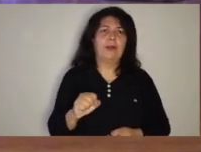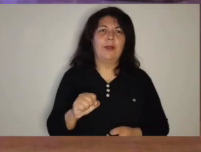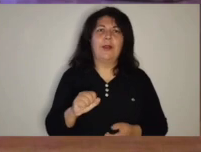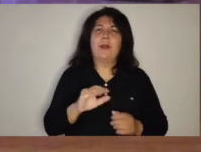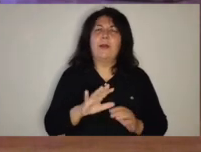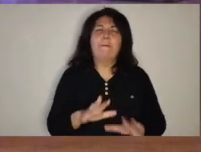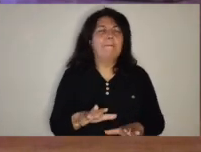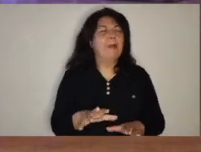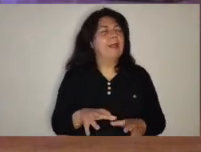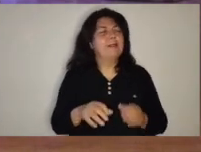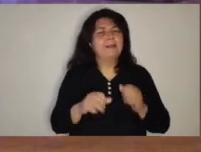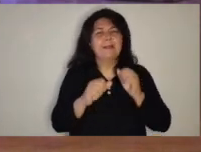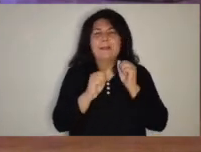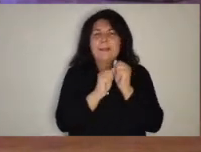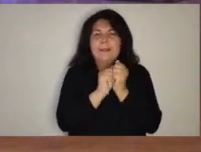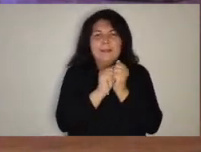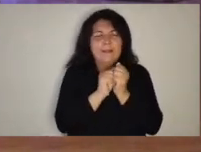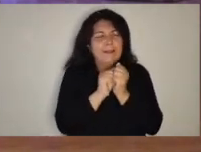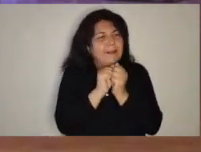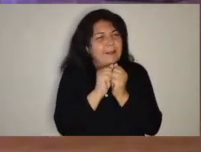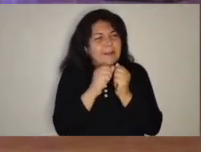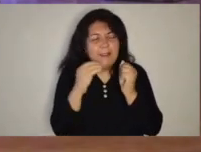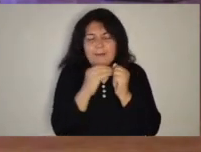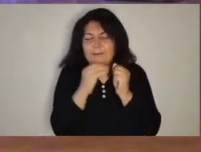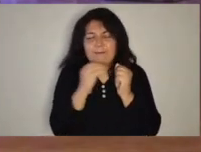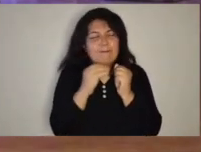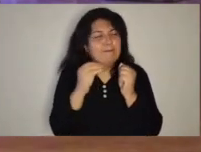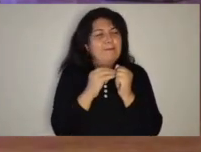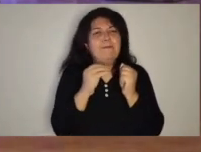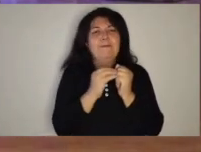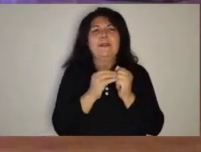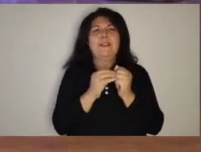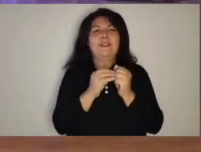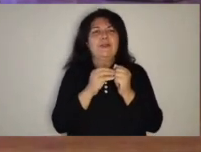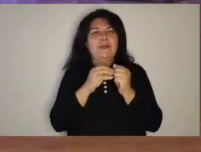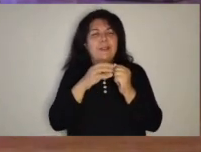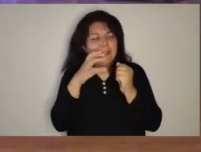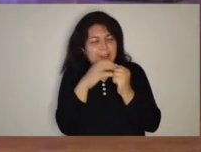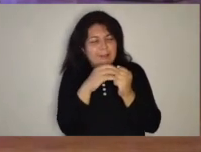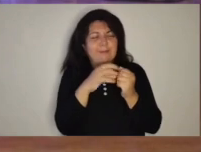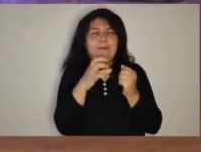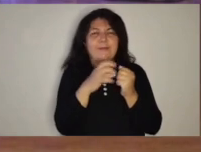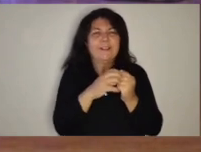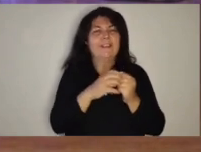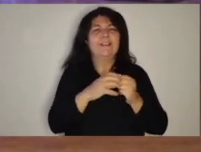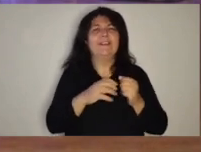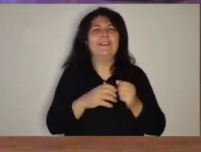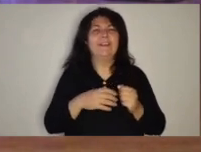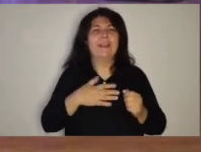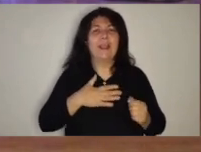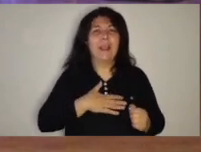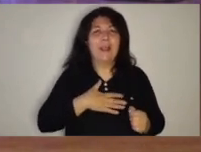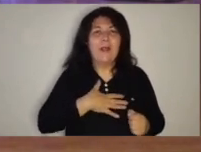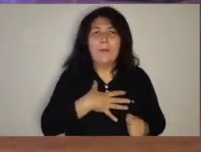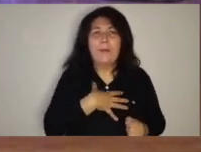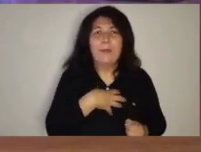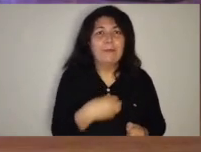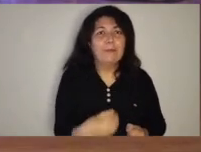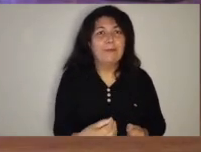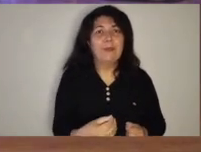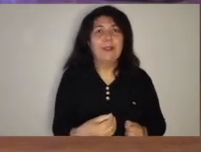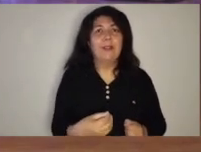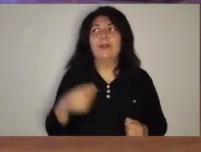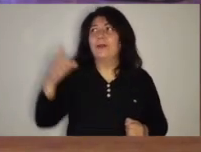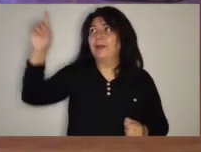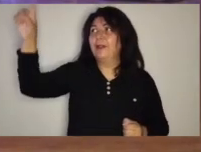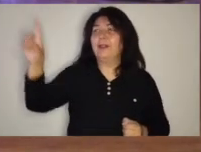comigo, eu vou continuar agarrando, beijando, mordendo ele, irmãos. Porque, irmãos, o Senhor me